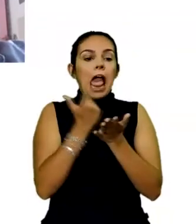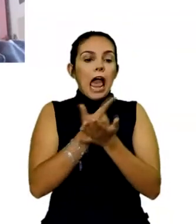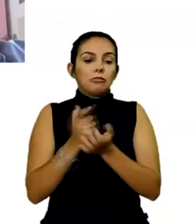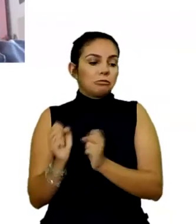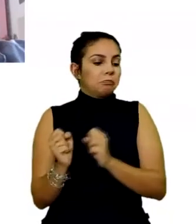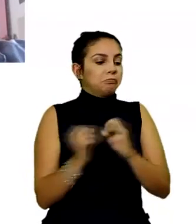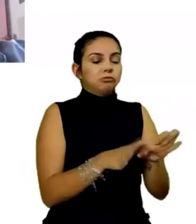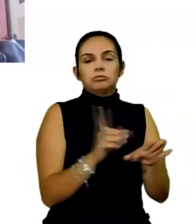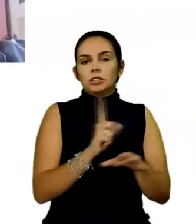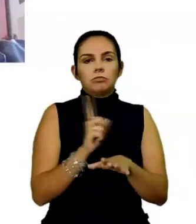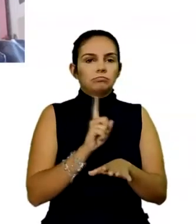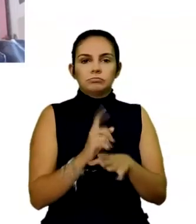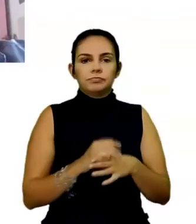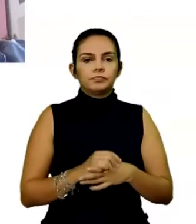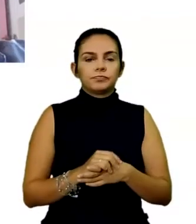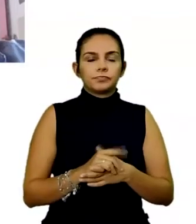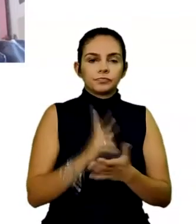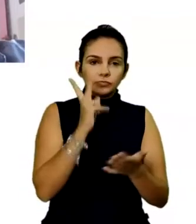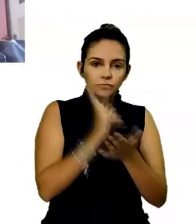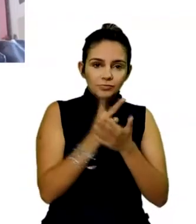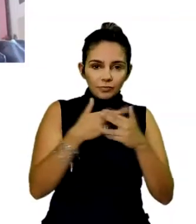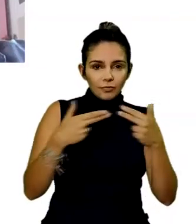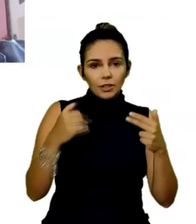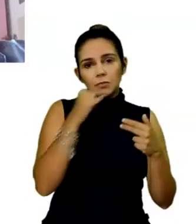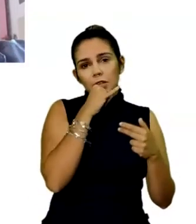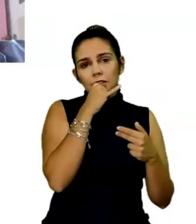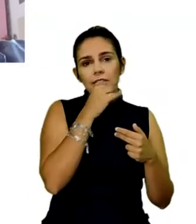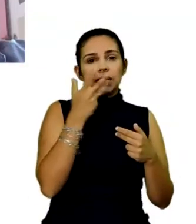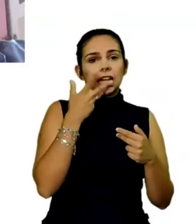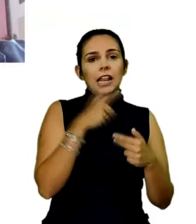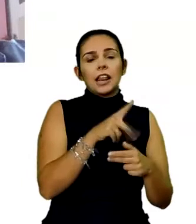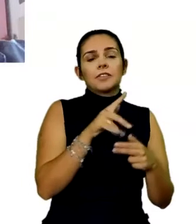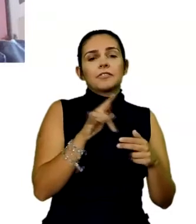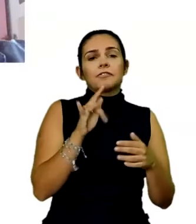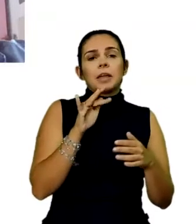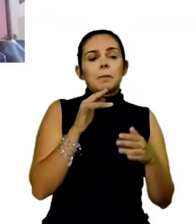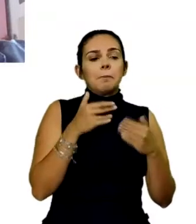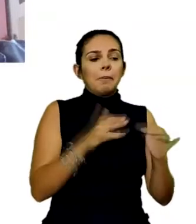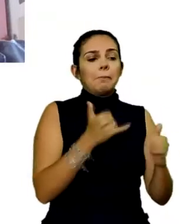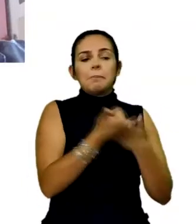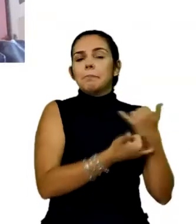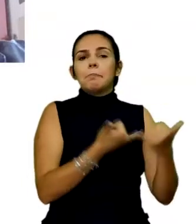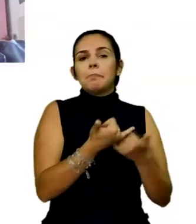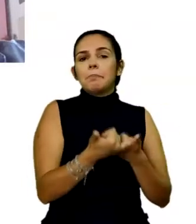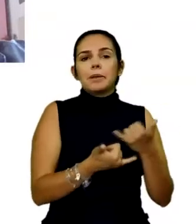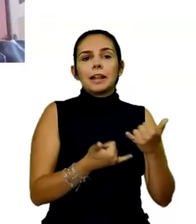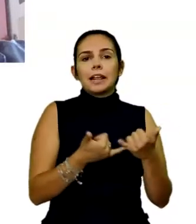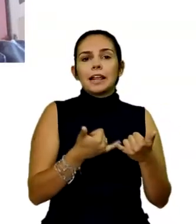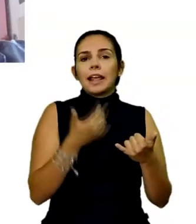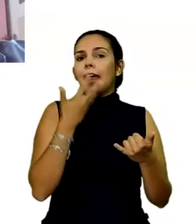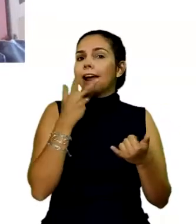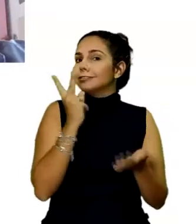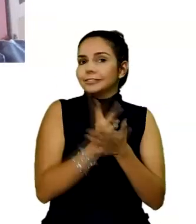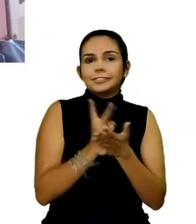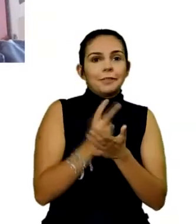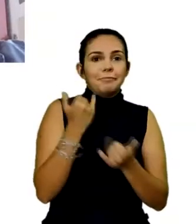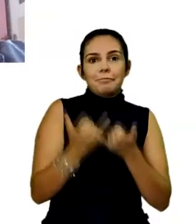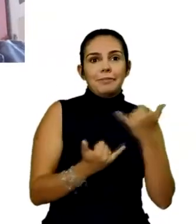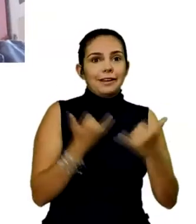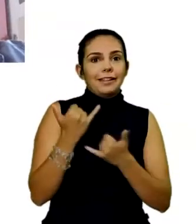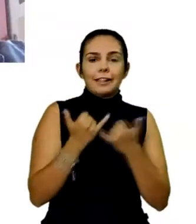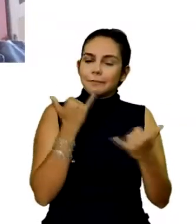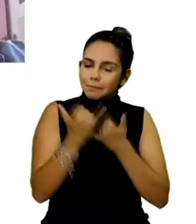perder espaço, não. É a mesma coisa de dizer que a criança vai deixar de brincar. A criança nunca vai deixar de brincar.